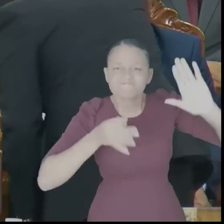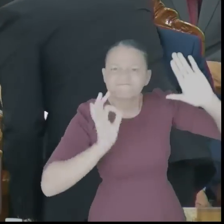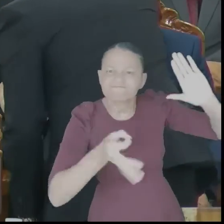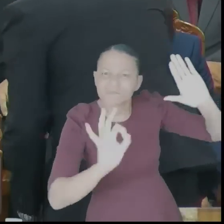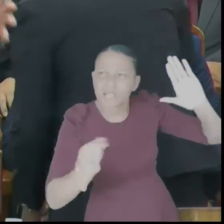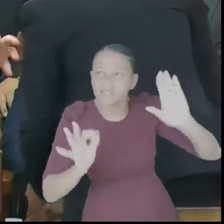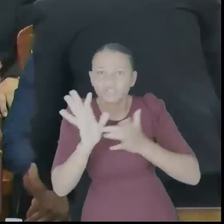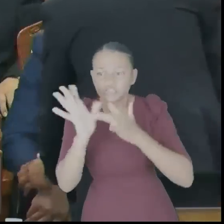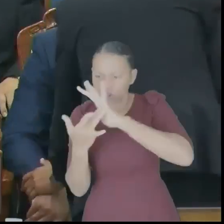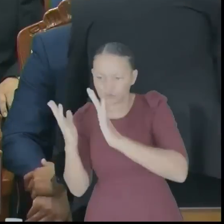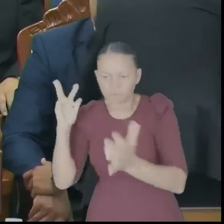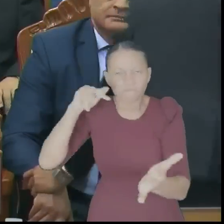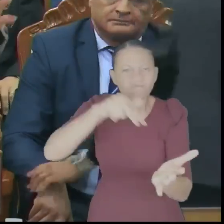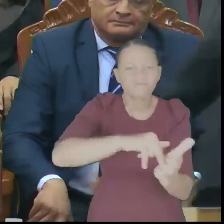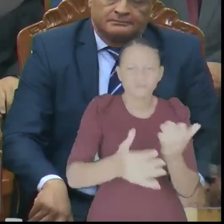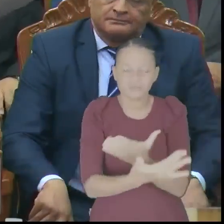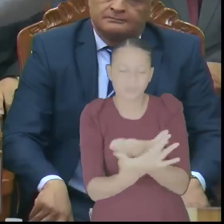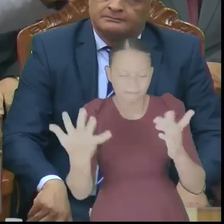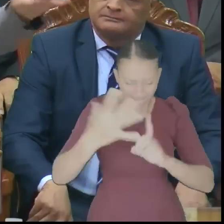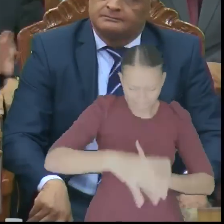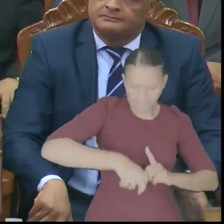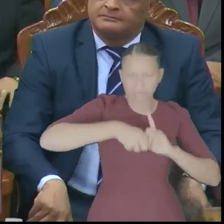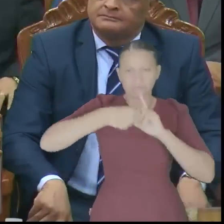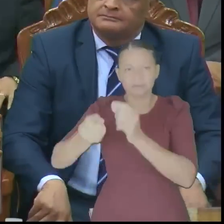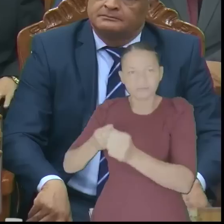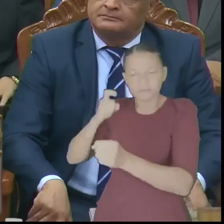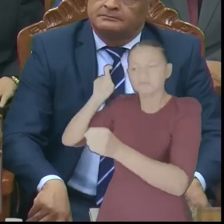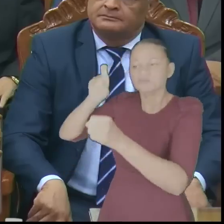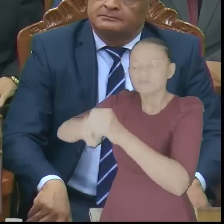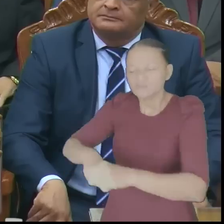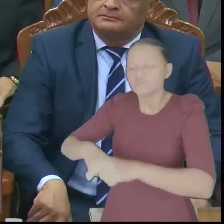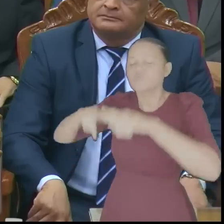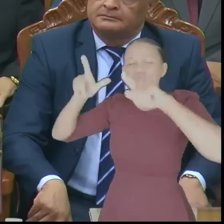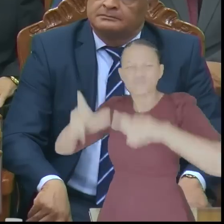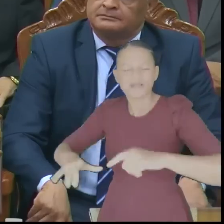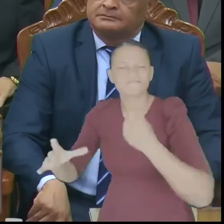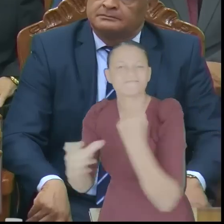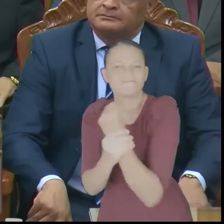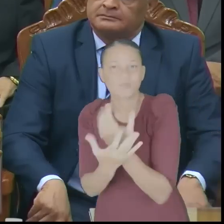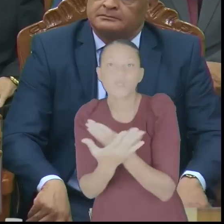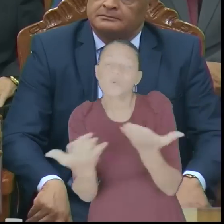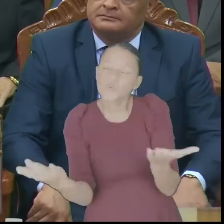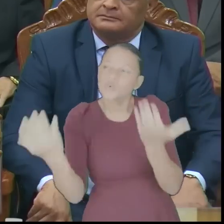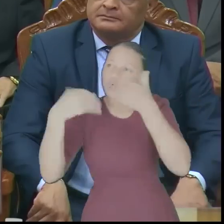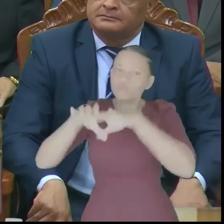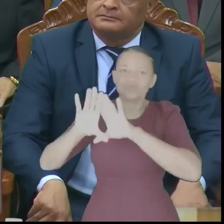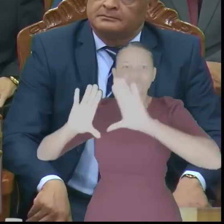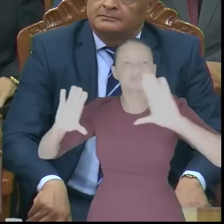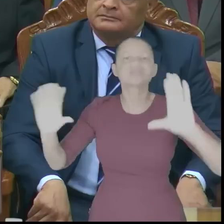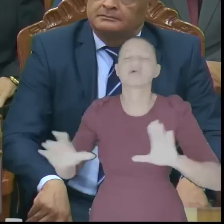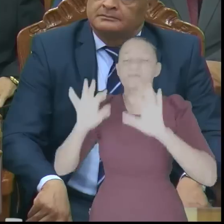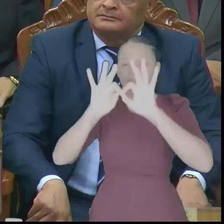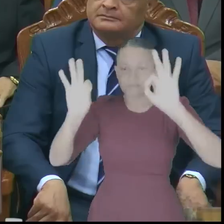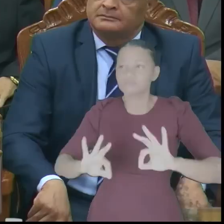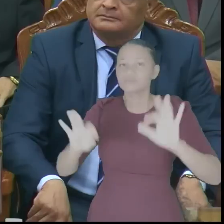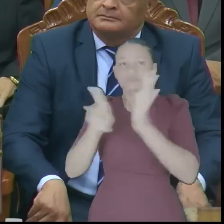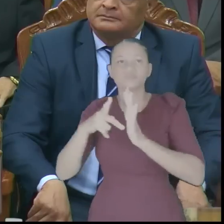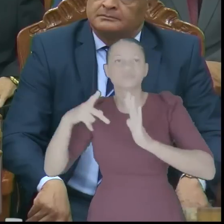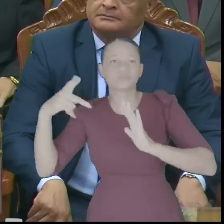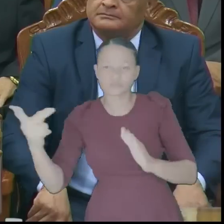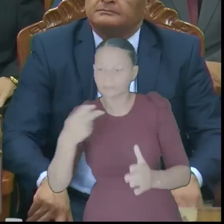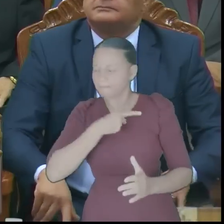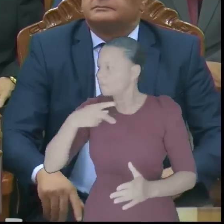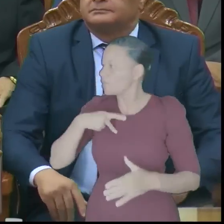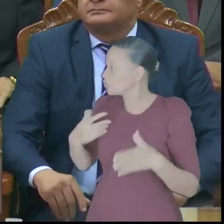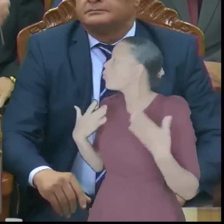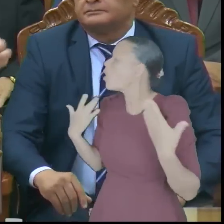veio, que Jesus veio para nos levar de volta ao paraíso. Este é o projeto dele. Qual, pastor? Nos levar